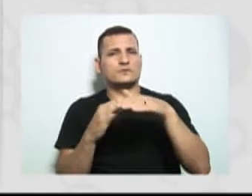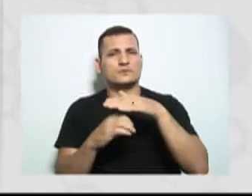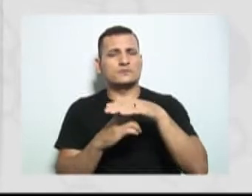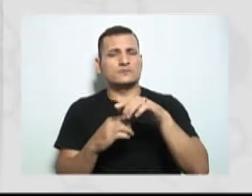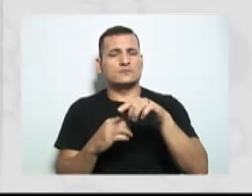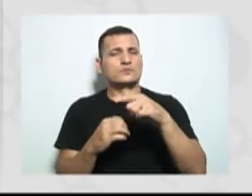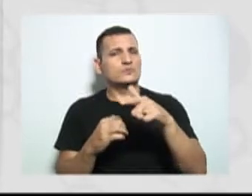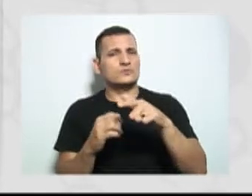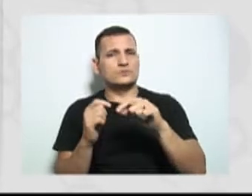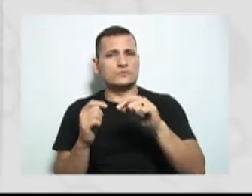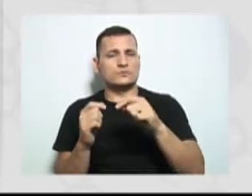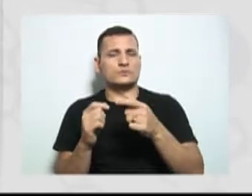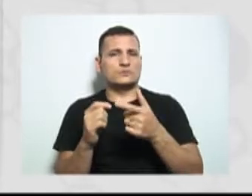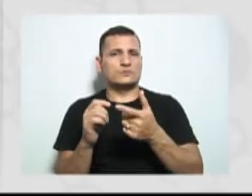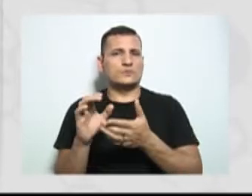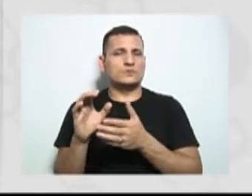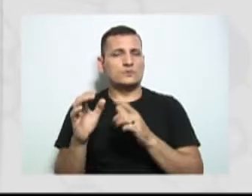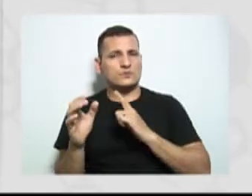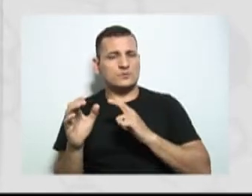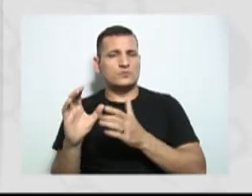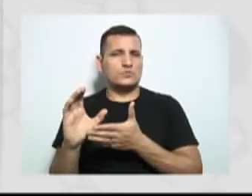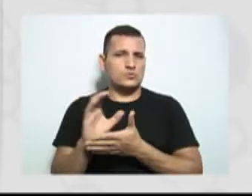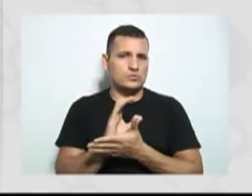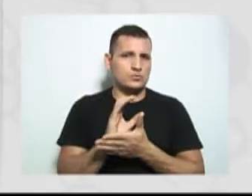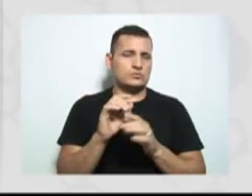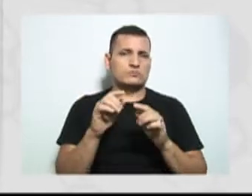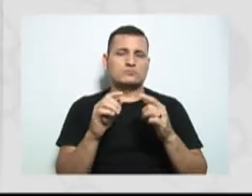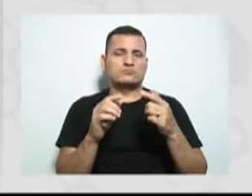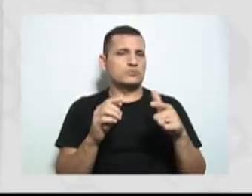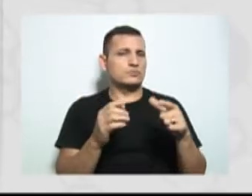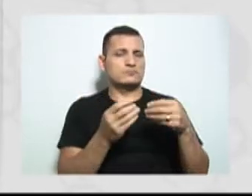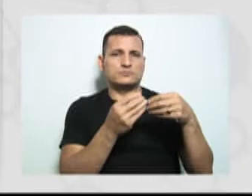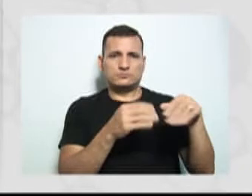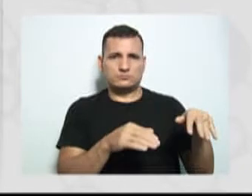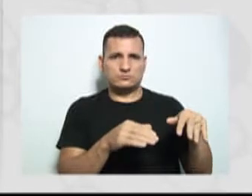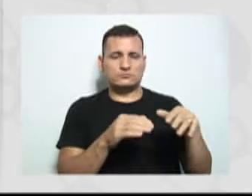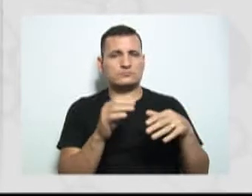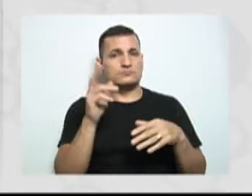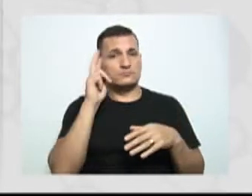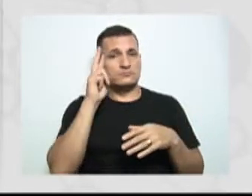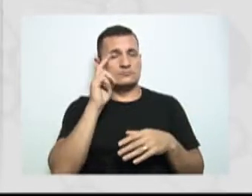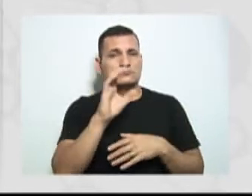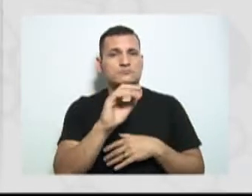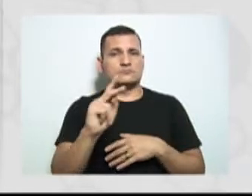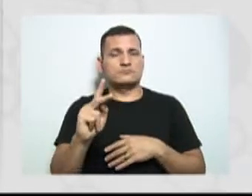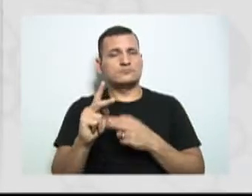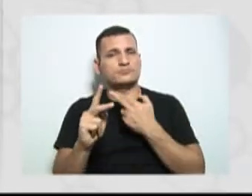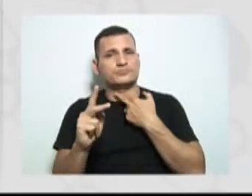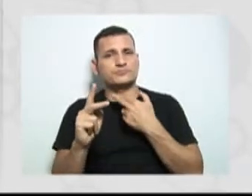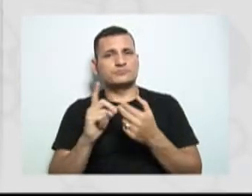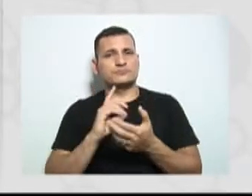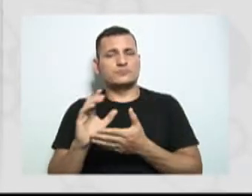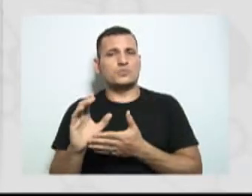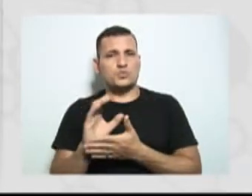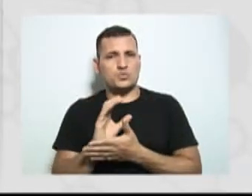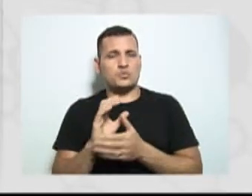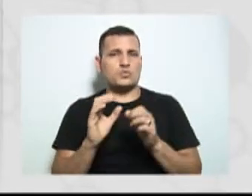um prejuízo. Lembrando que cooperativas não podem ter lucro ou prejuízo. E o seu resultado será